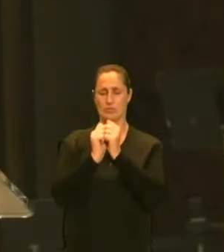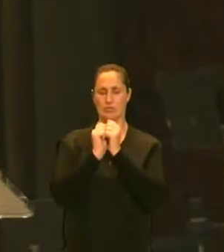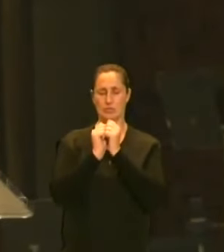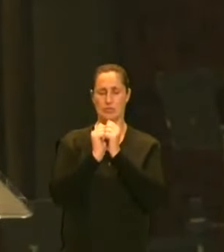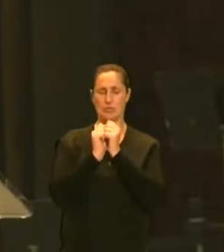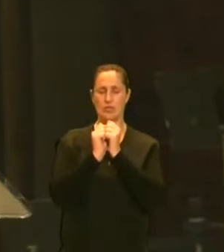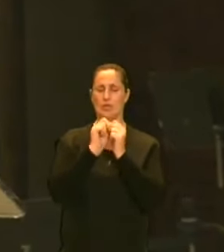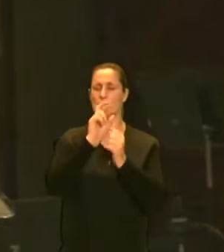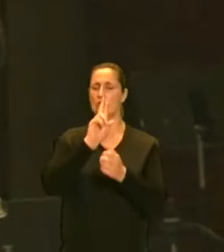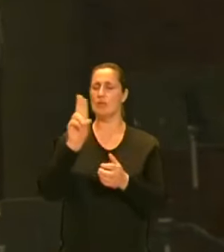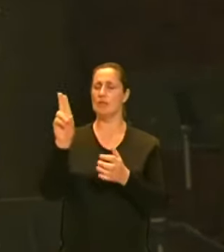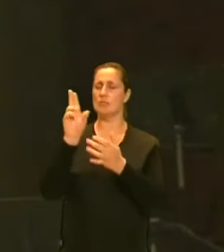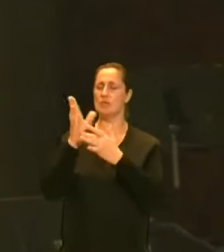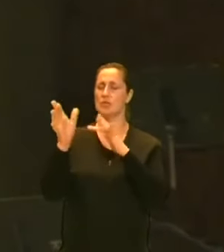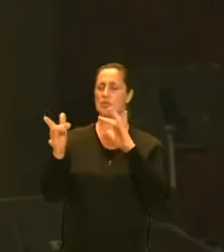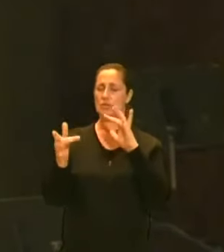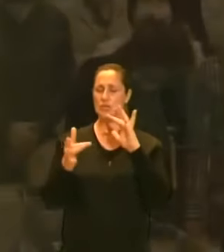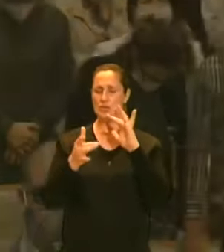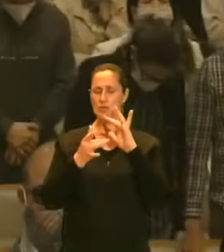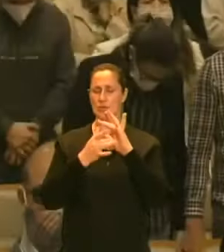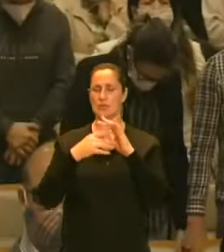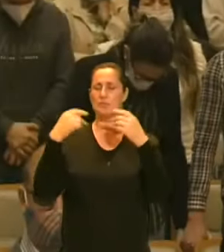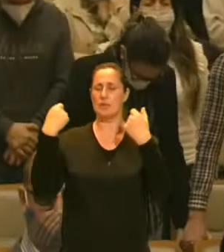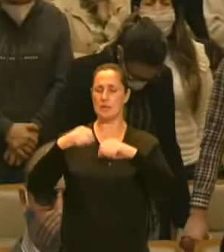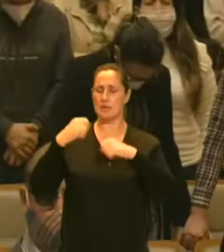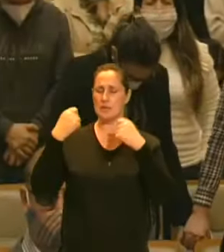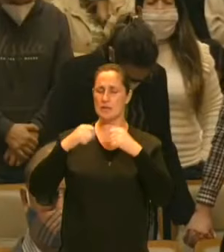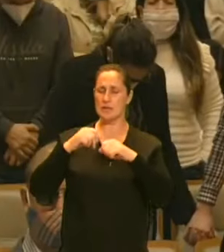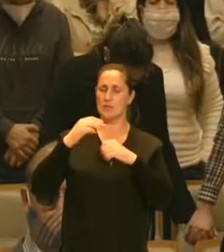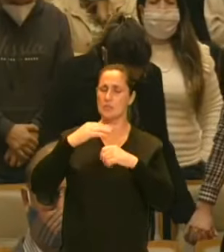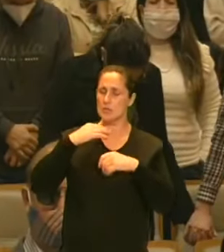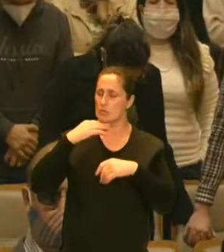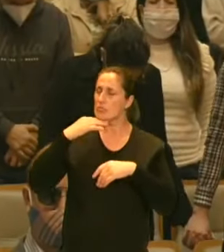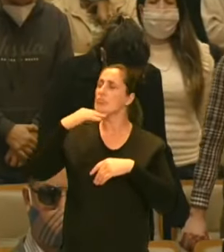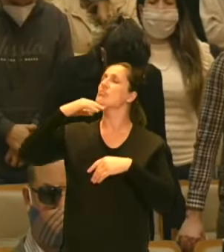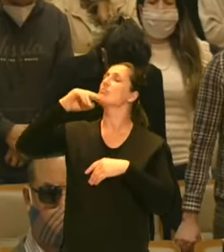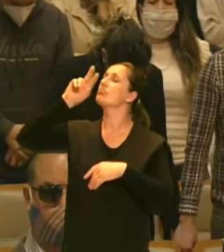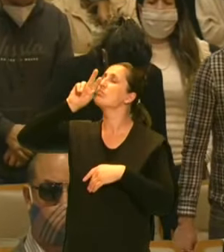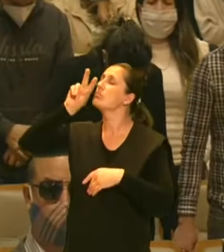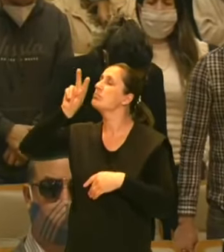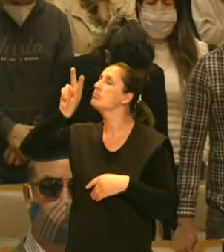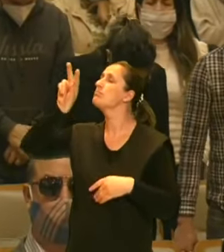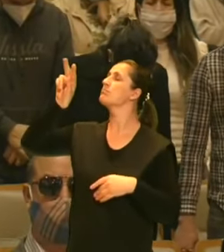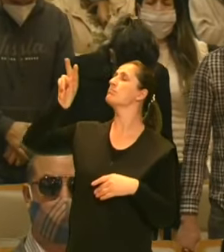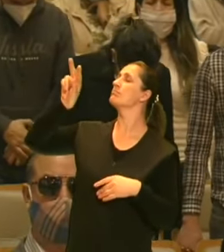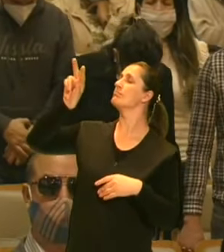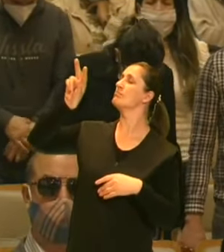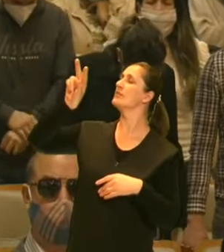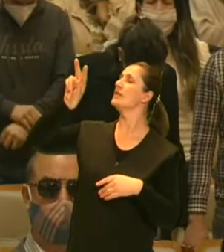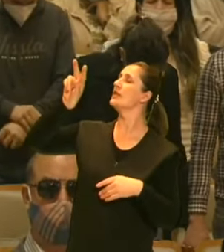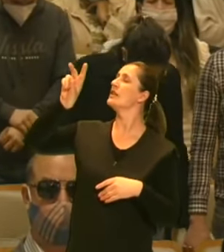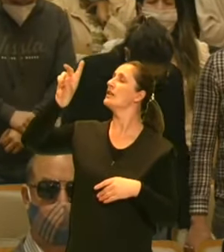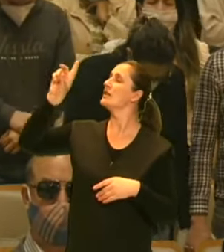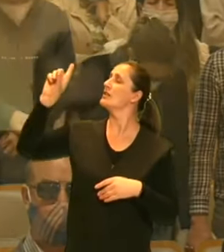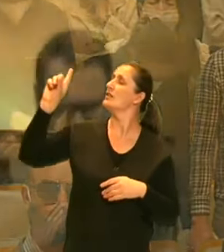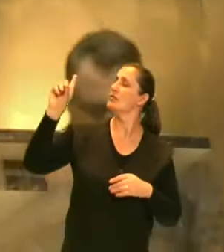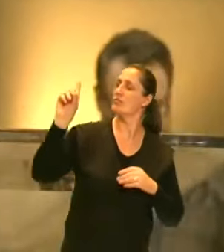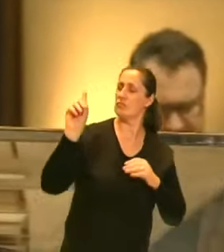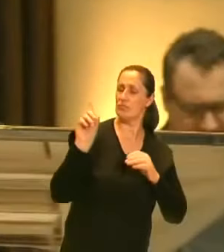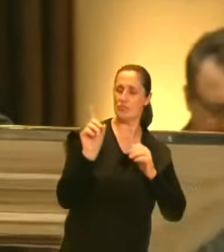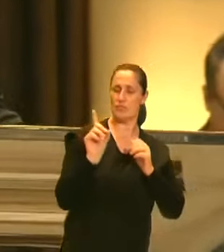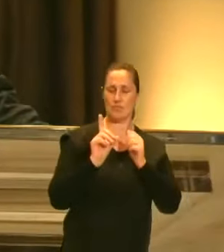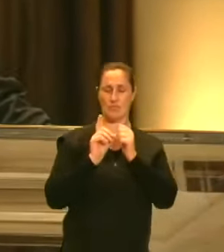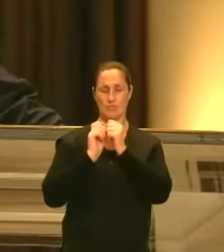que no nome de Jesus nós possamos elevar os nossos olhos e ver que como sombra, o Senhor nos acompanha em todos os momentos da nossa